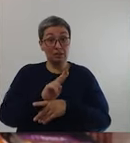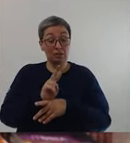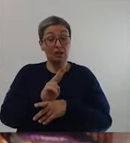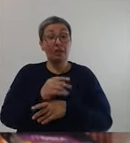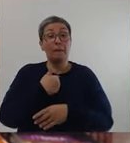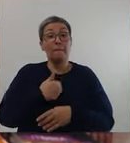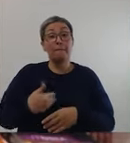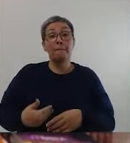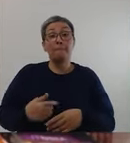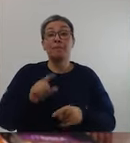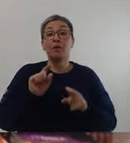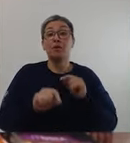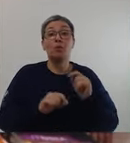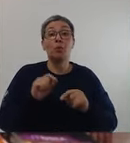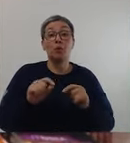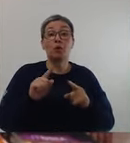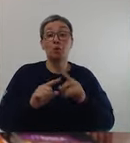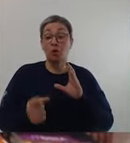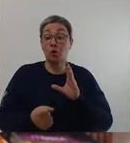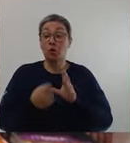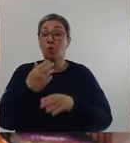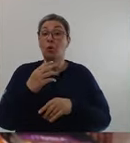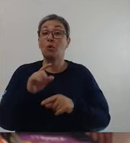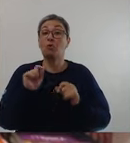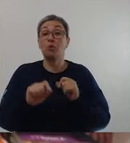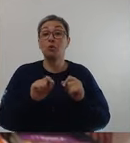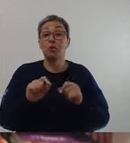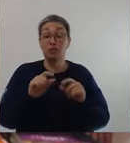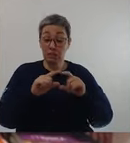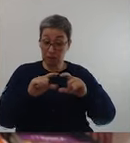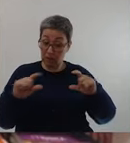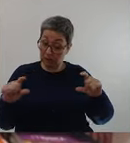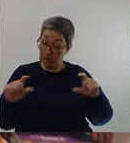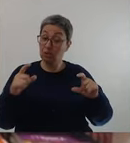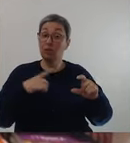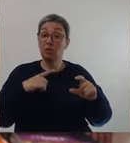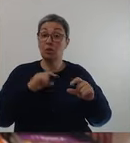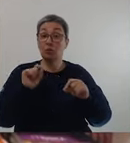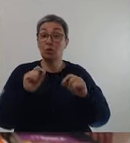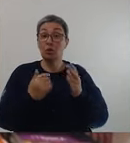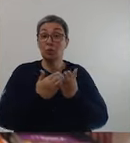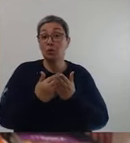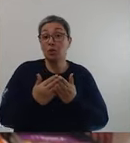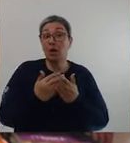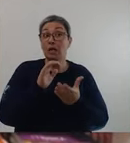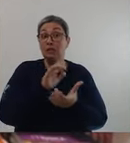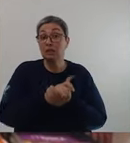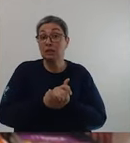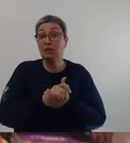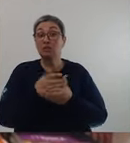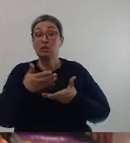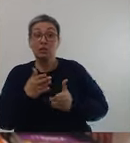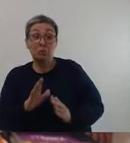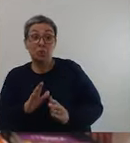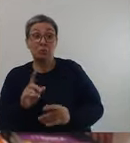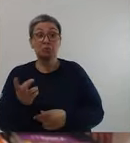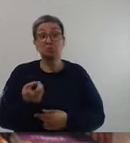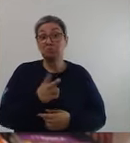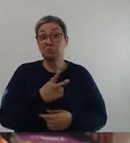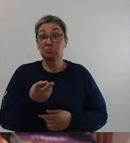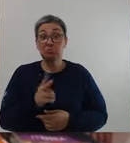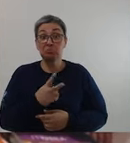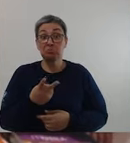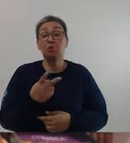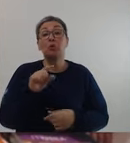né? O documento que originou o RG. Está escrito lá no seu RG. Foi a certidão de casamento? Foi a certidão